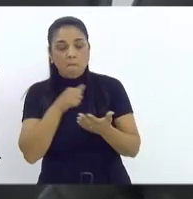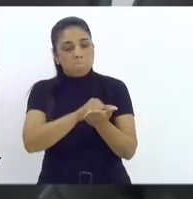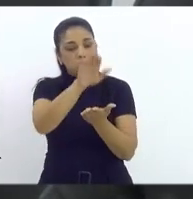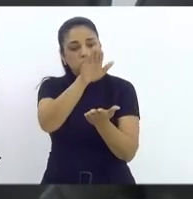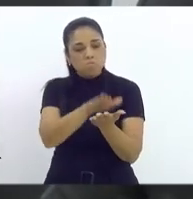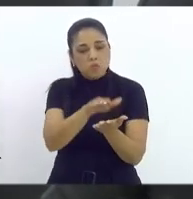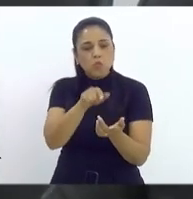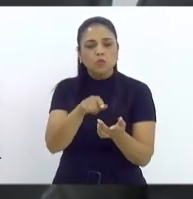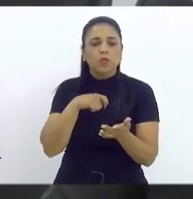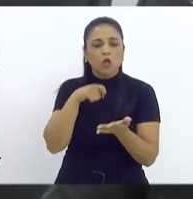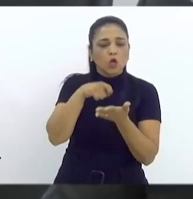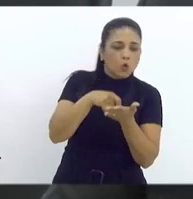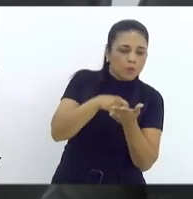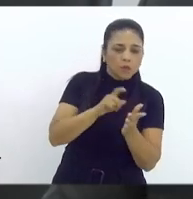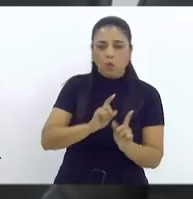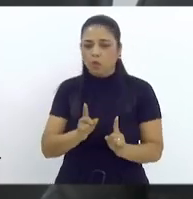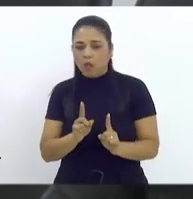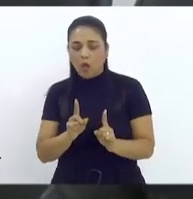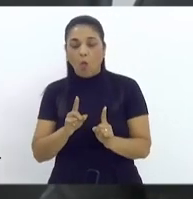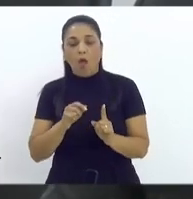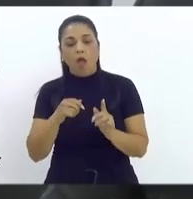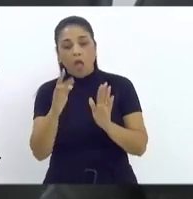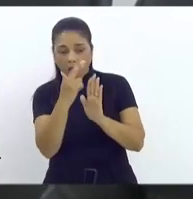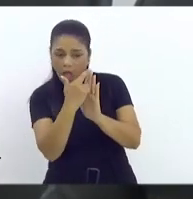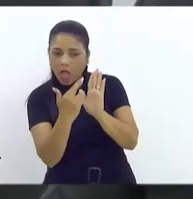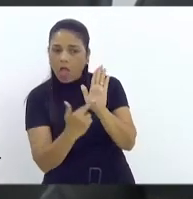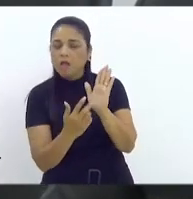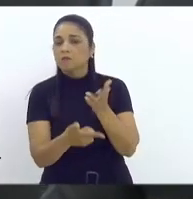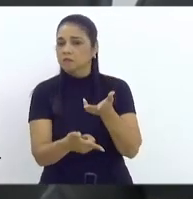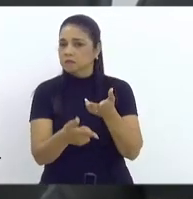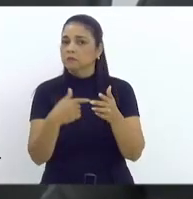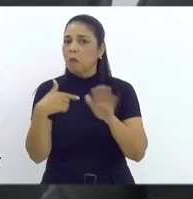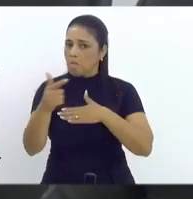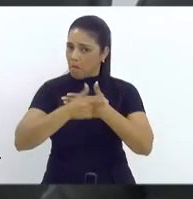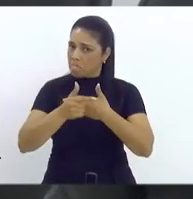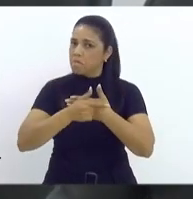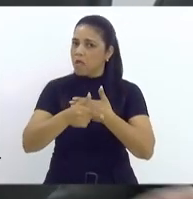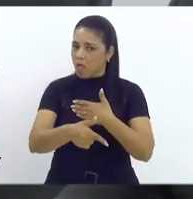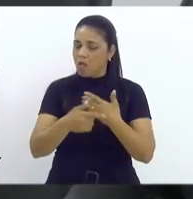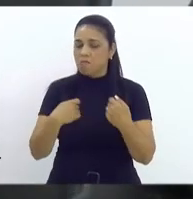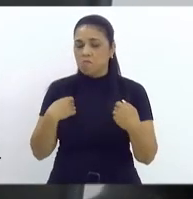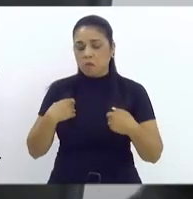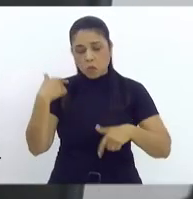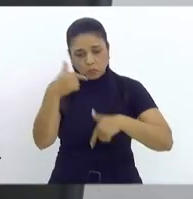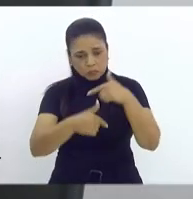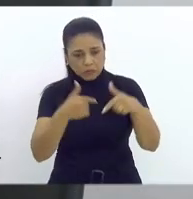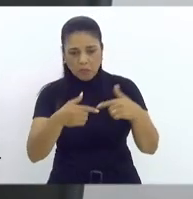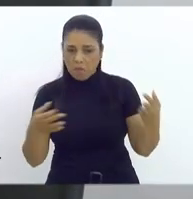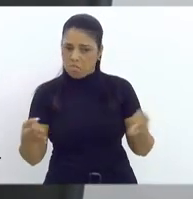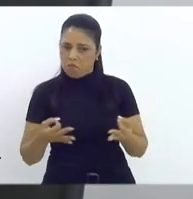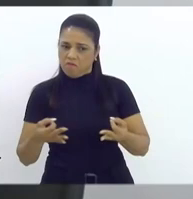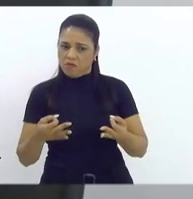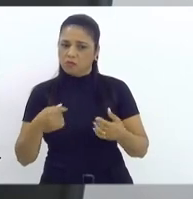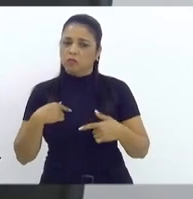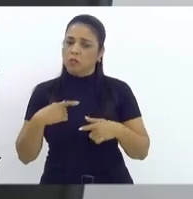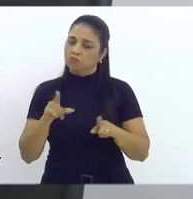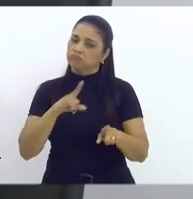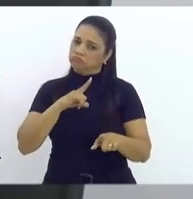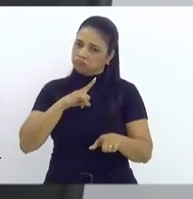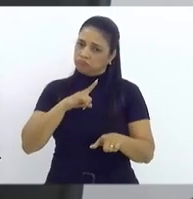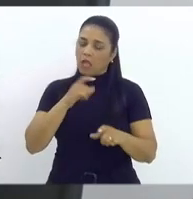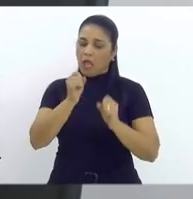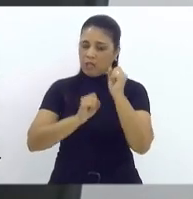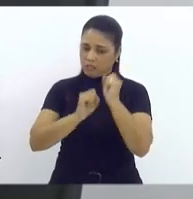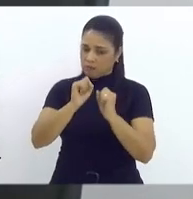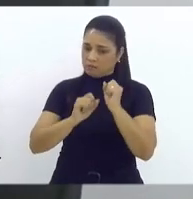desse descumprimento. Esse é o papel da regulação. A gente vê que ou o trabalho é sublime e perfeito ou há uma incompetência da Genersa. Eu me